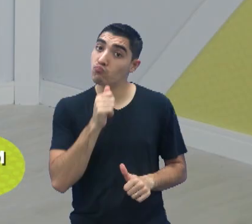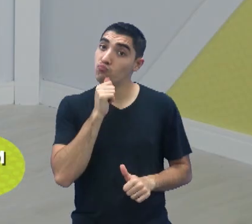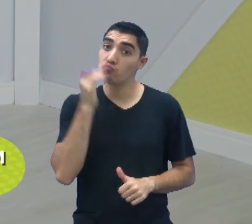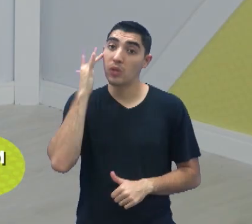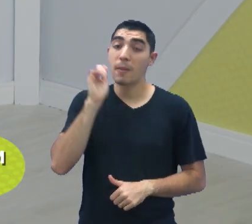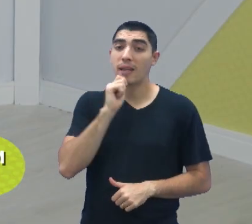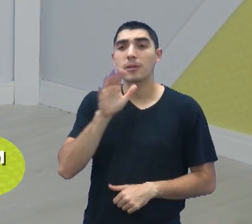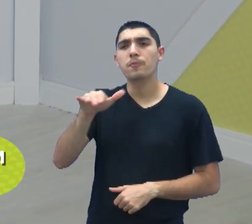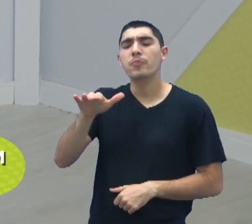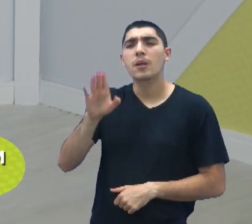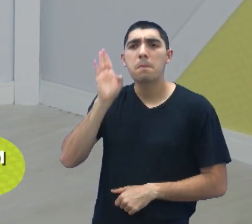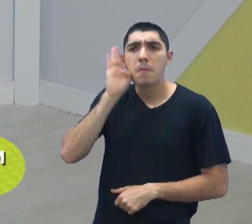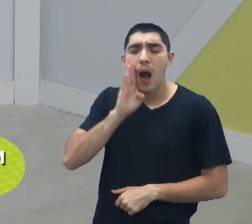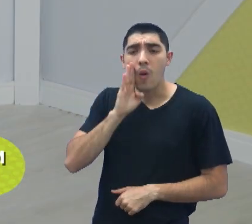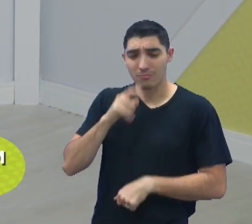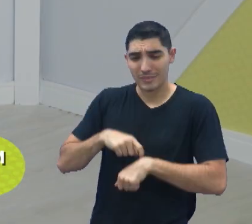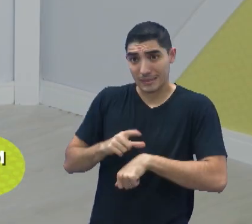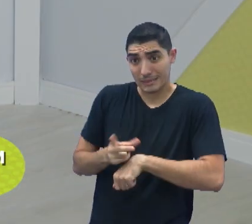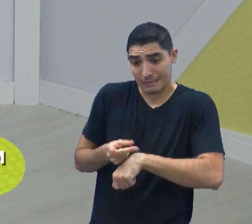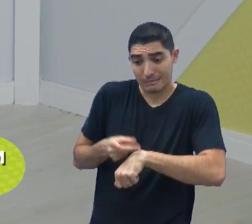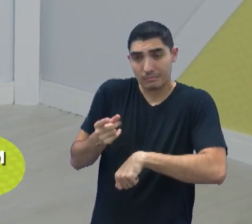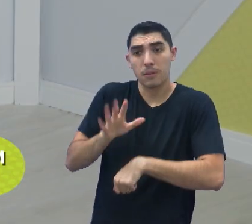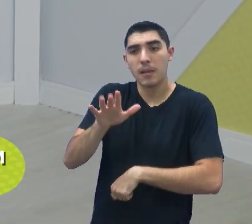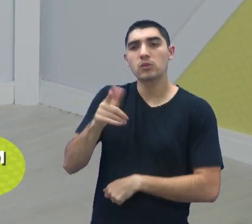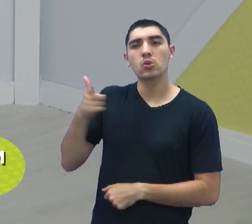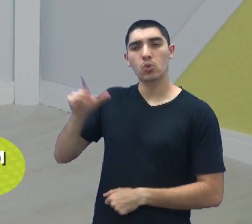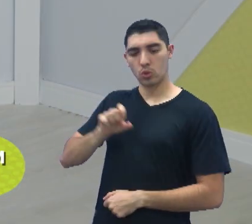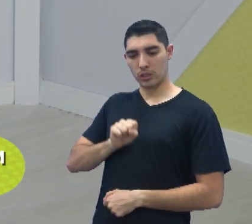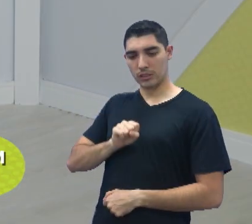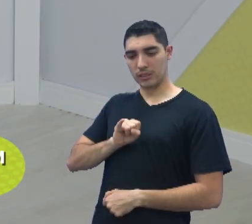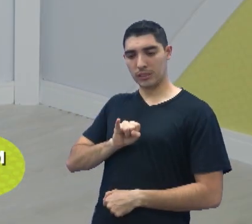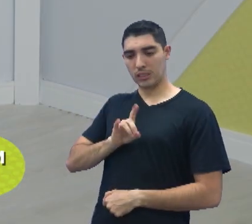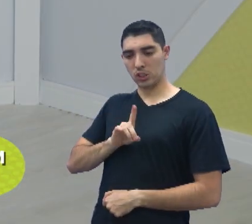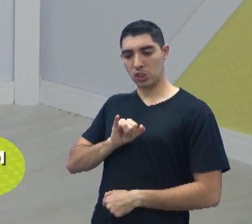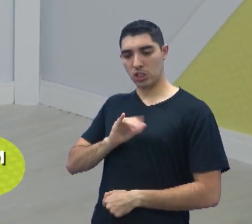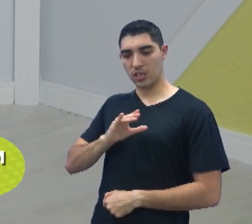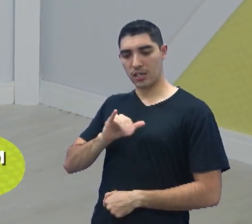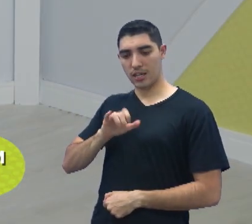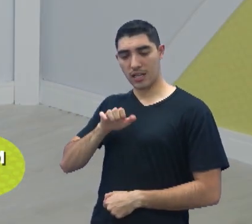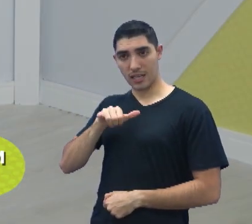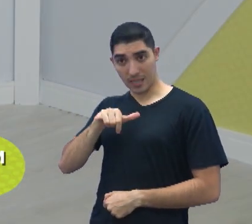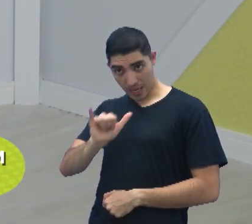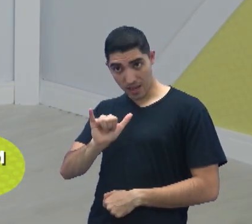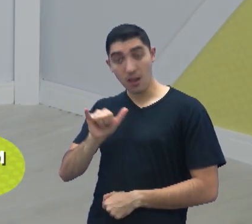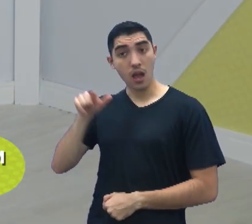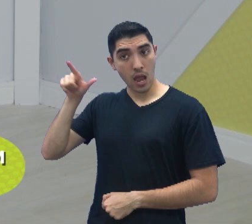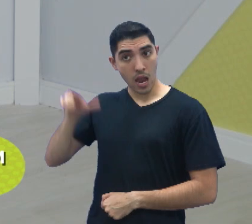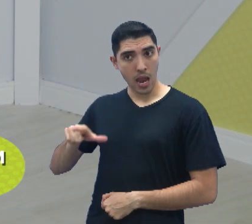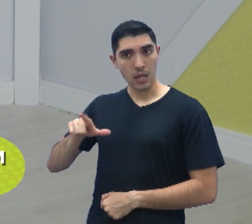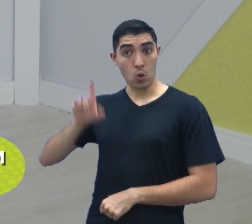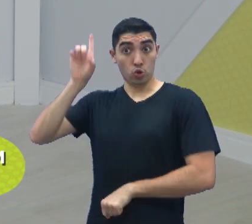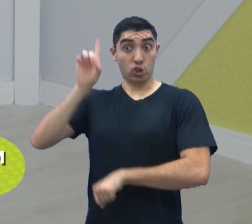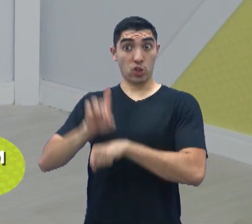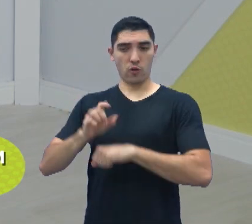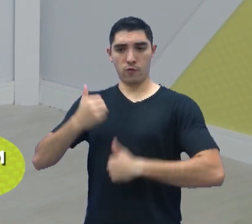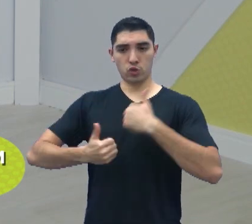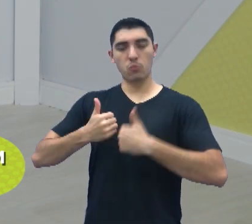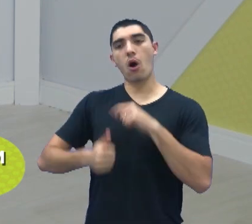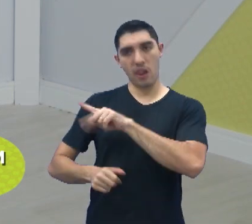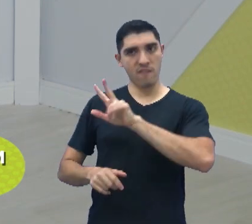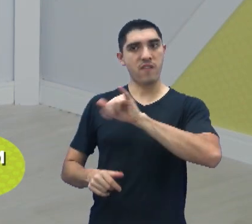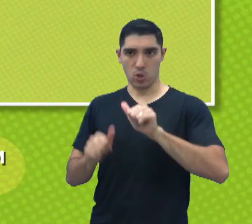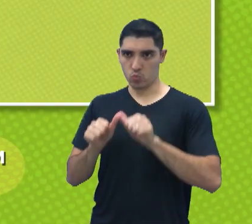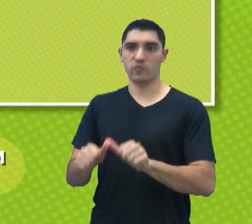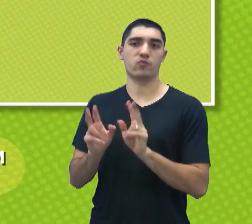tempo, mas dá para dizer o seguinte: o Sid Clay Menezes, gerente de futebol, foi anunciado, foi mantido no cargo para a Série A2 do ano que